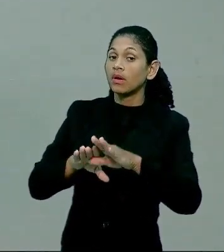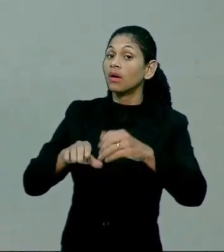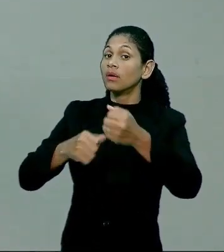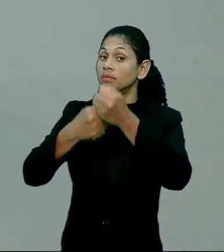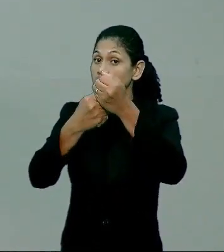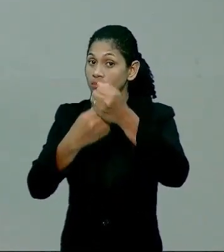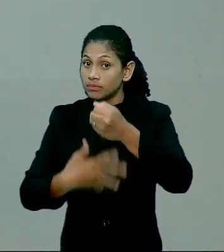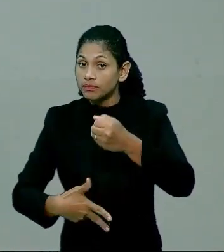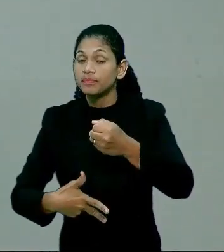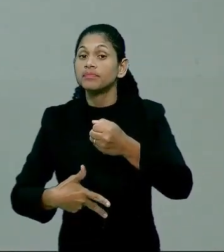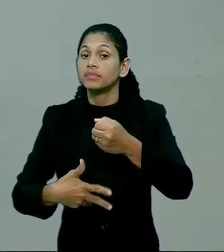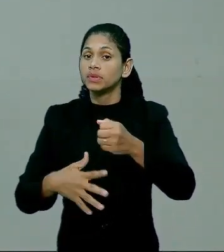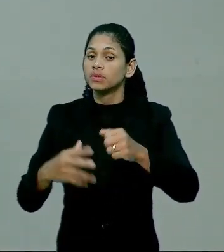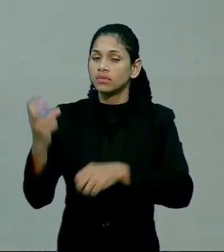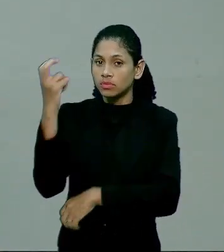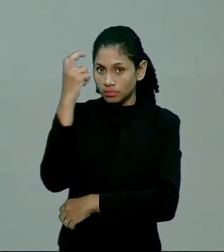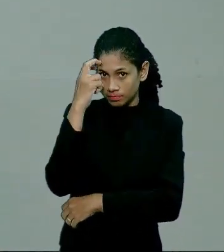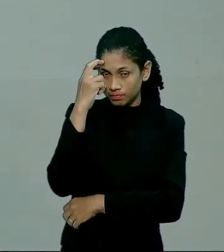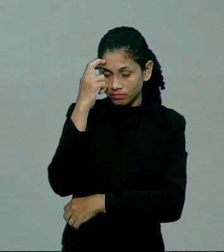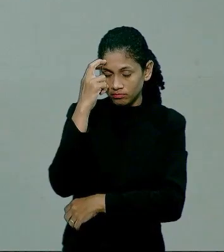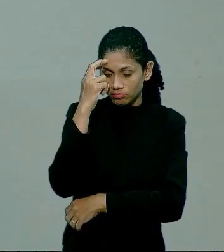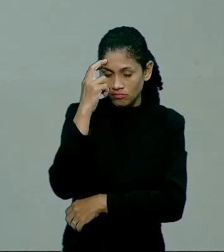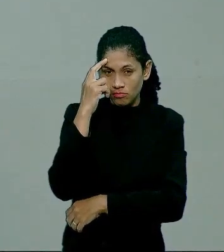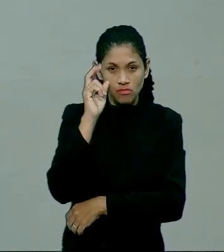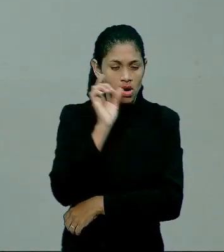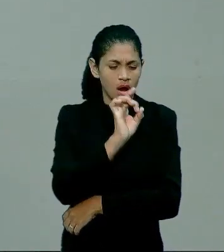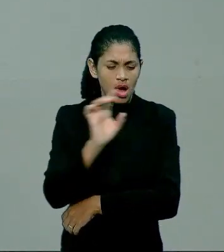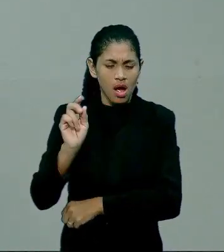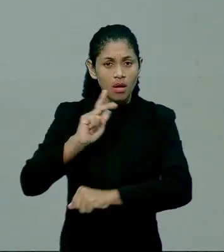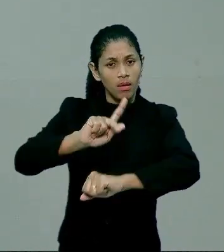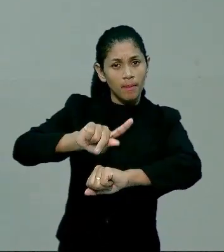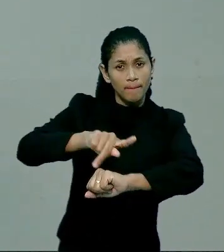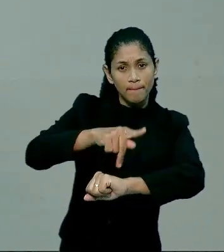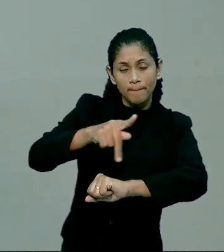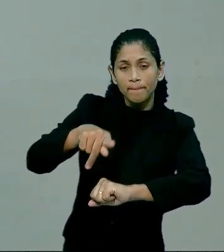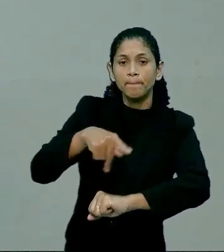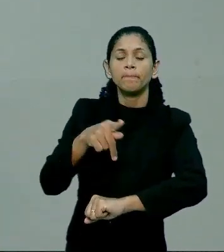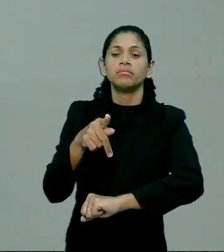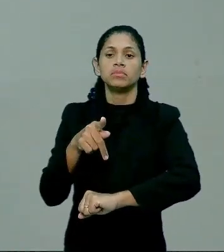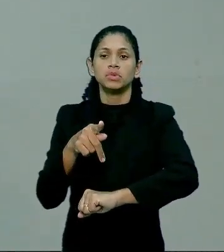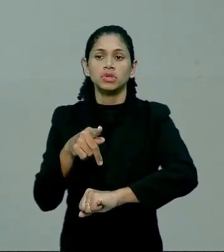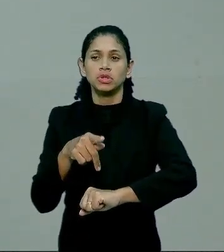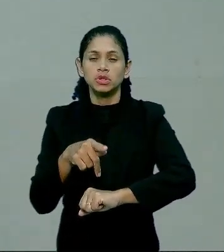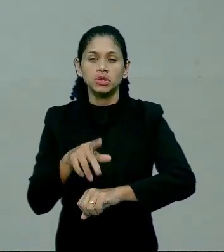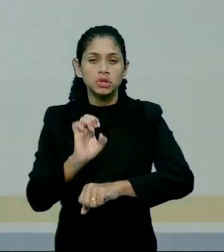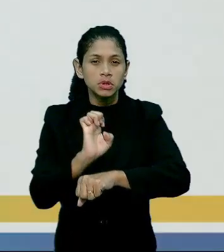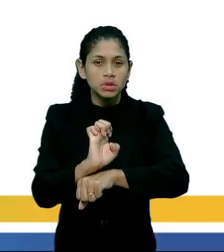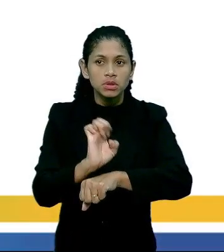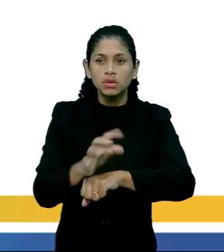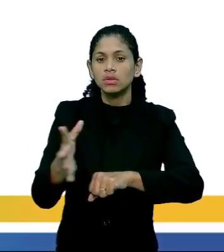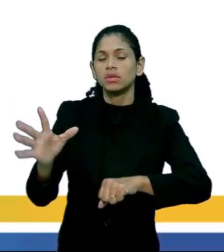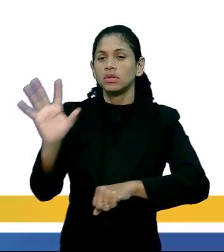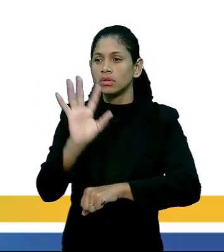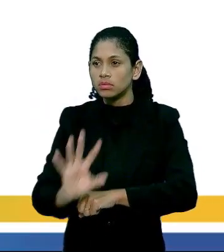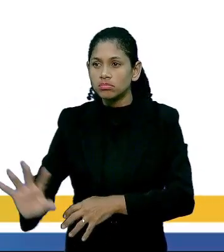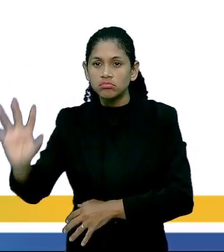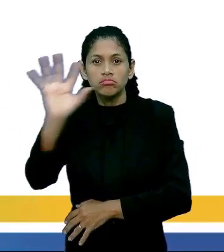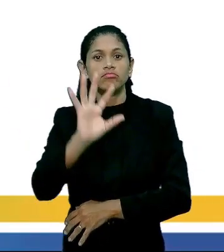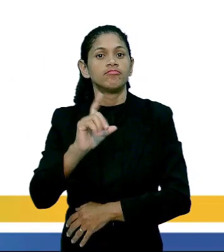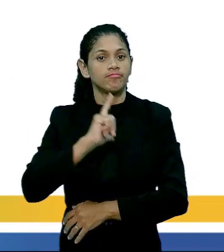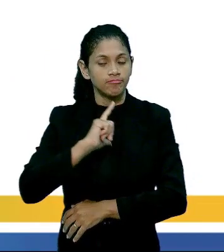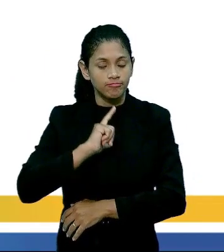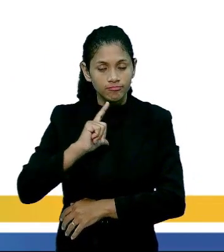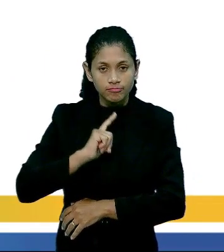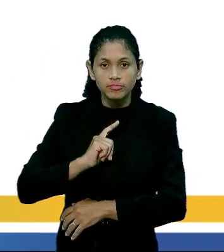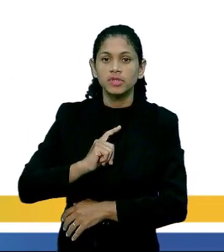cultura, determinado país tem um perfil corporal um pouco diferente, né? Um gosto preferencial. Então, a estrutura corporal